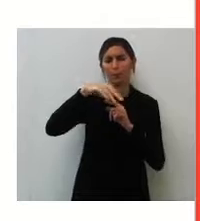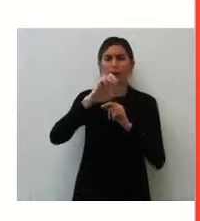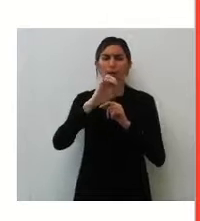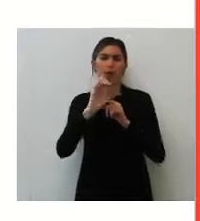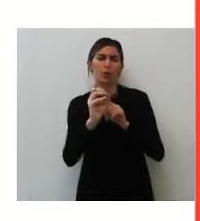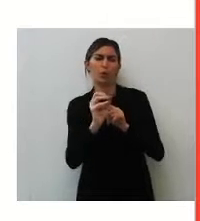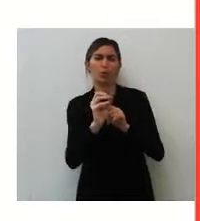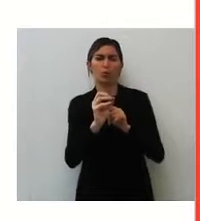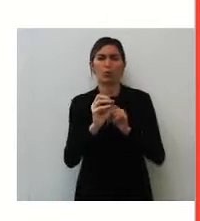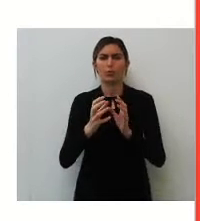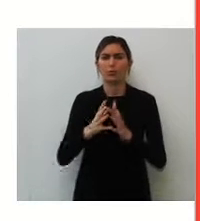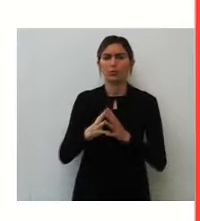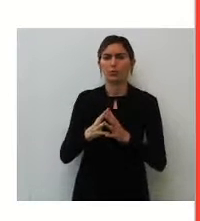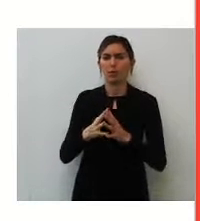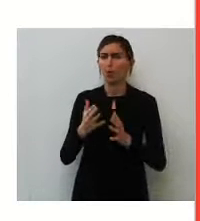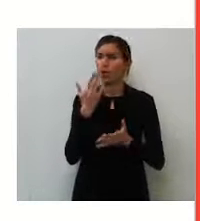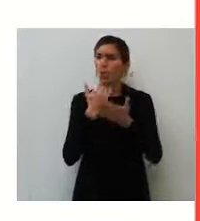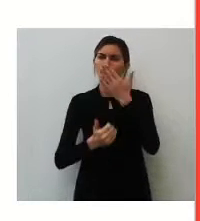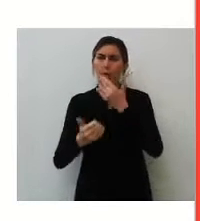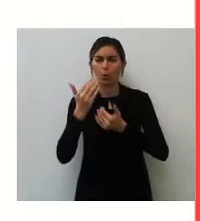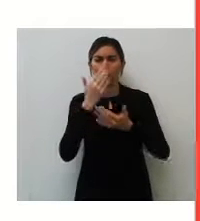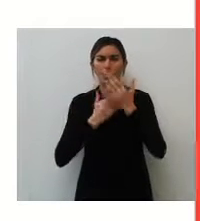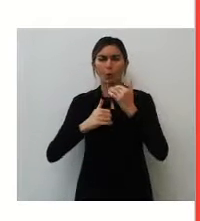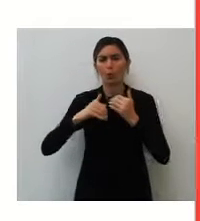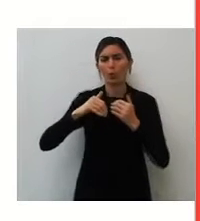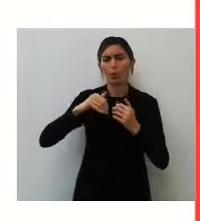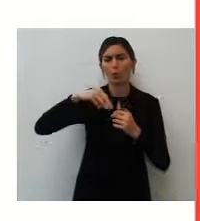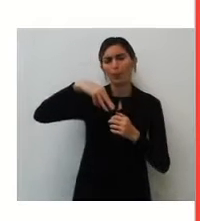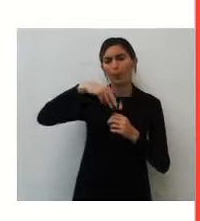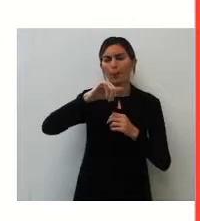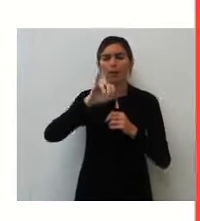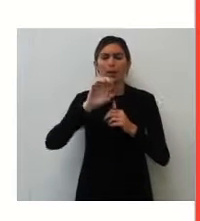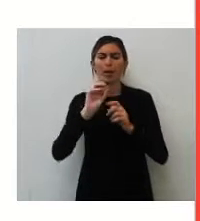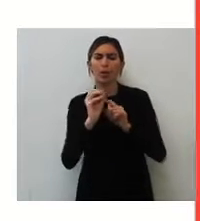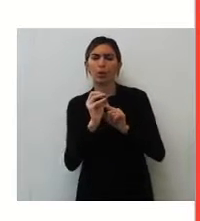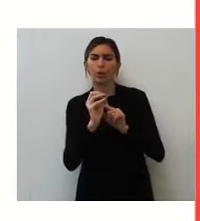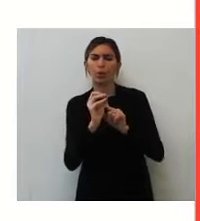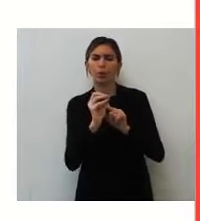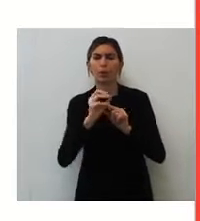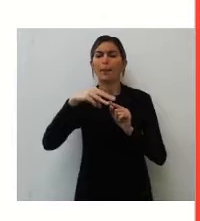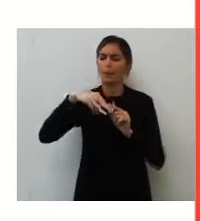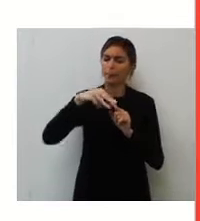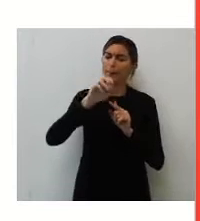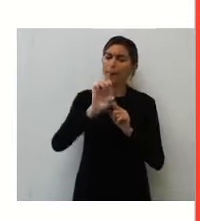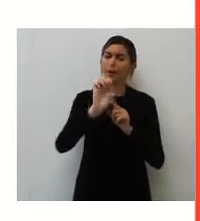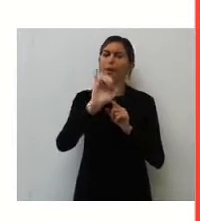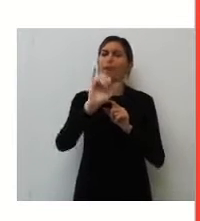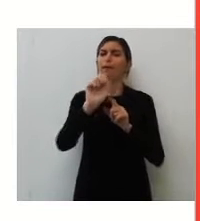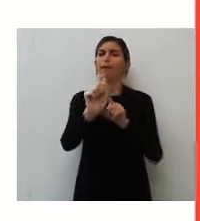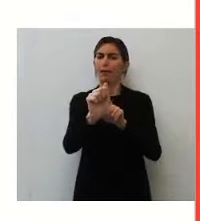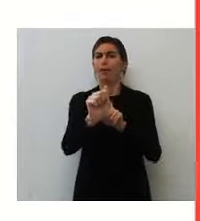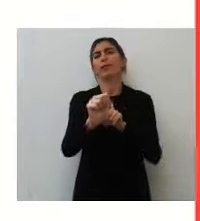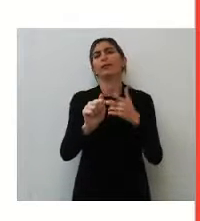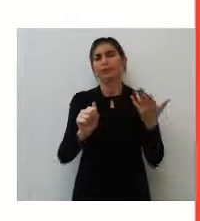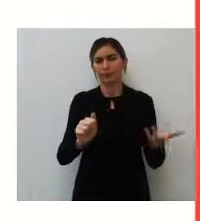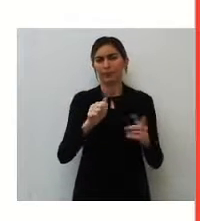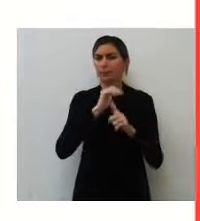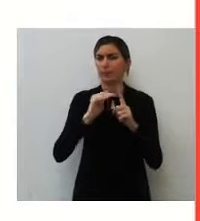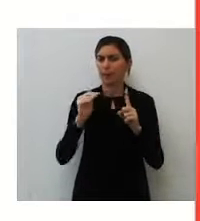confusa comemos nem uma mega pizza meia pizza